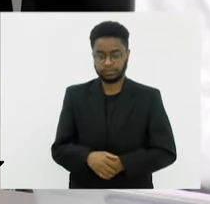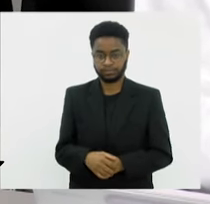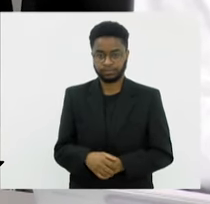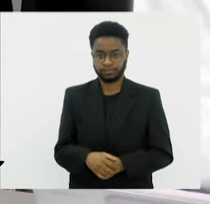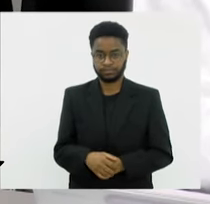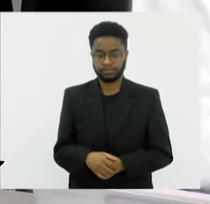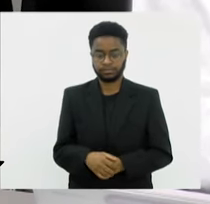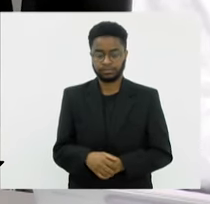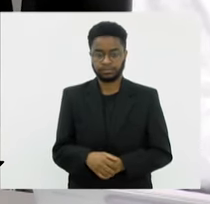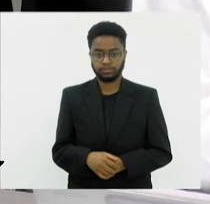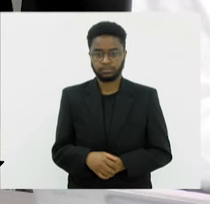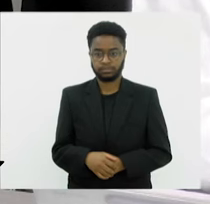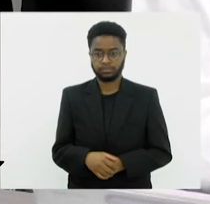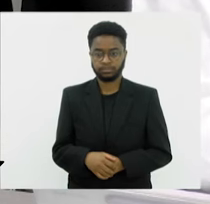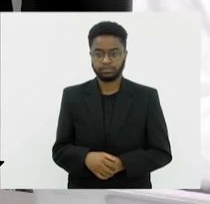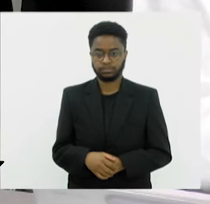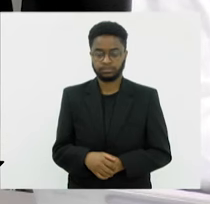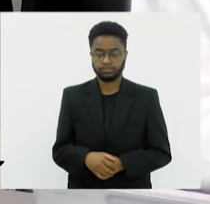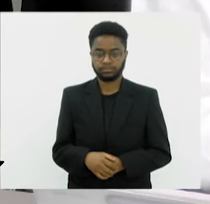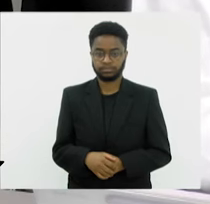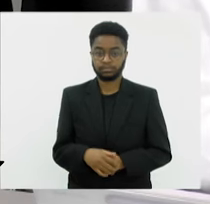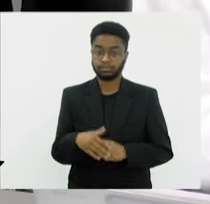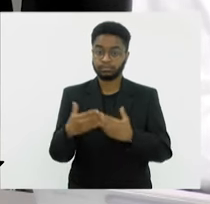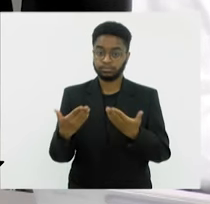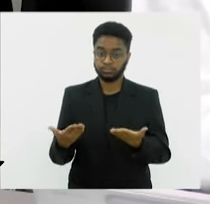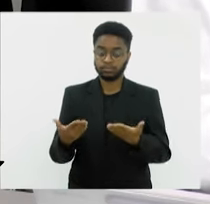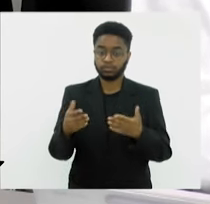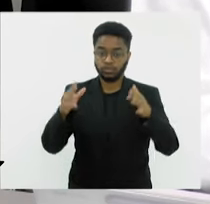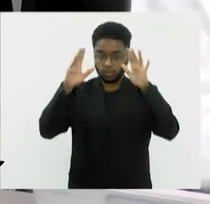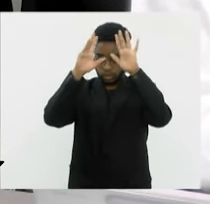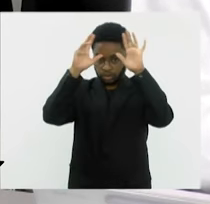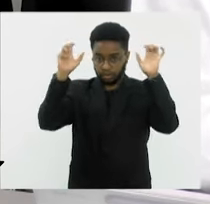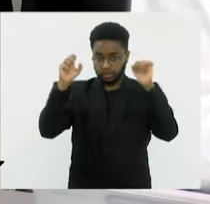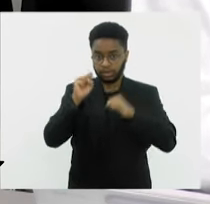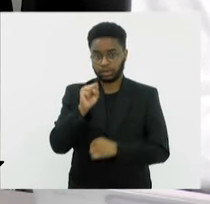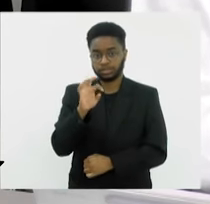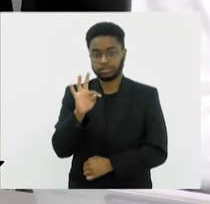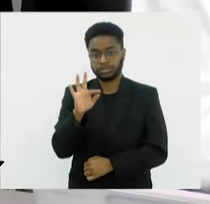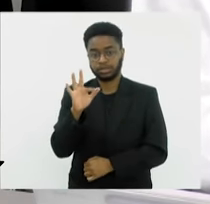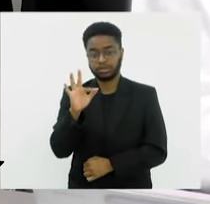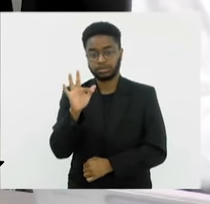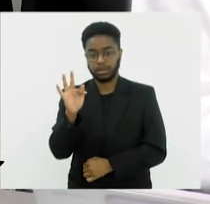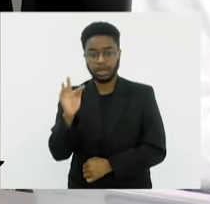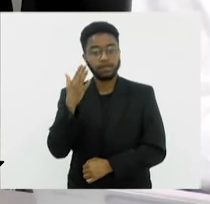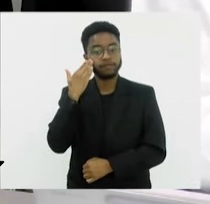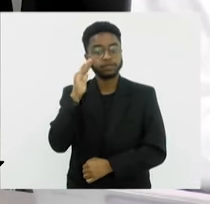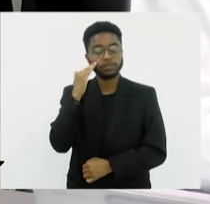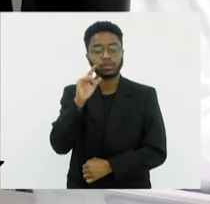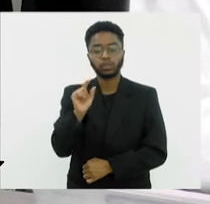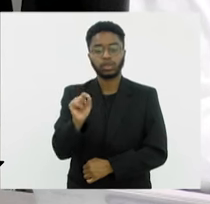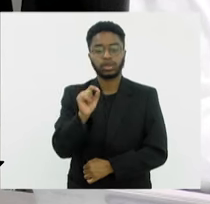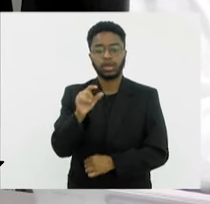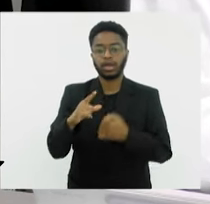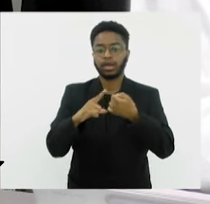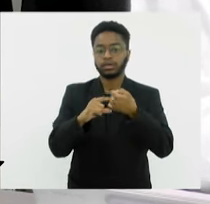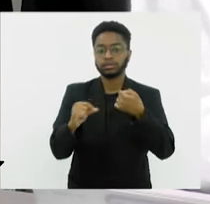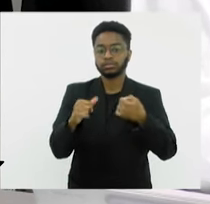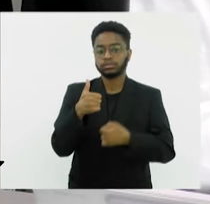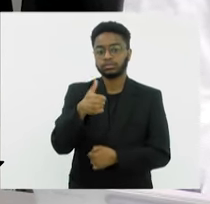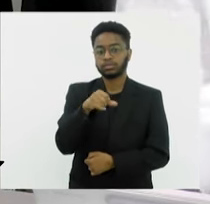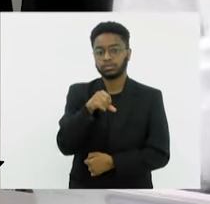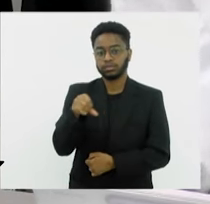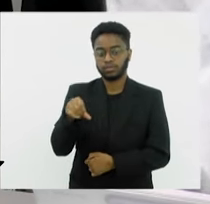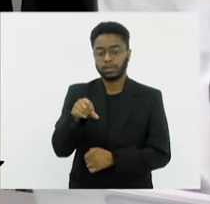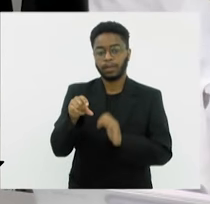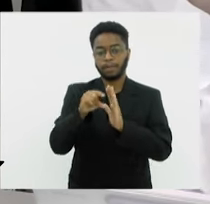doadores de sangue. E aí, nesse caso, o Supremo estava fazendo a interpretação do artigo 199,